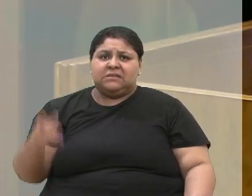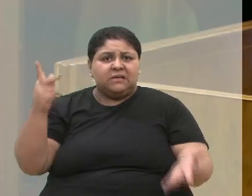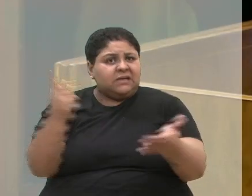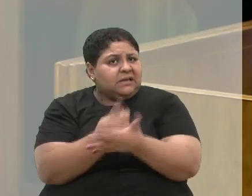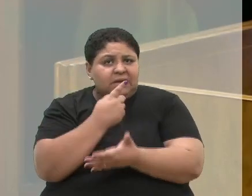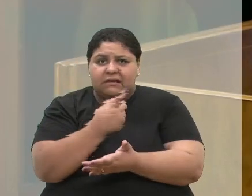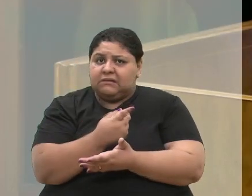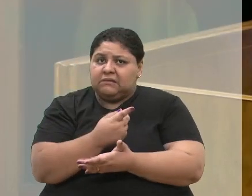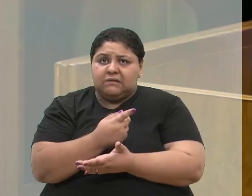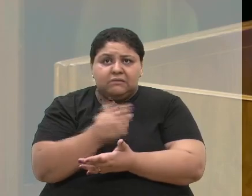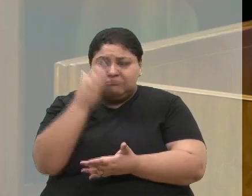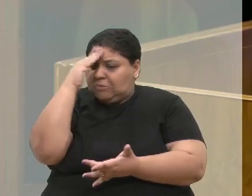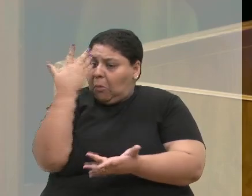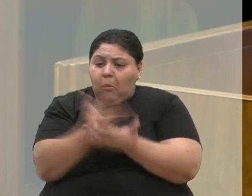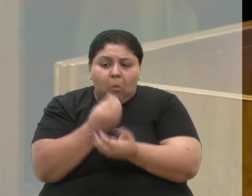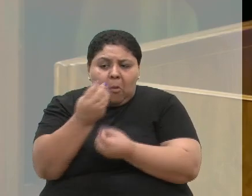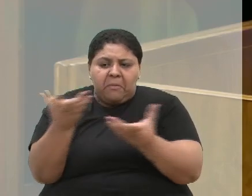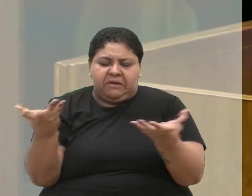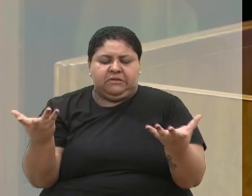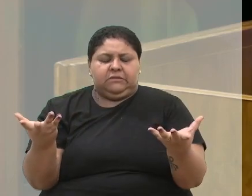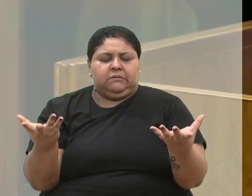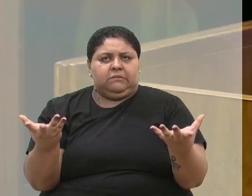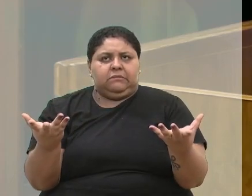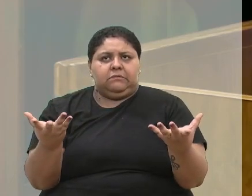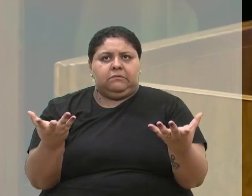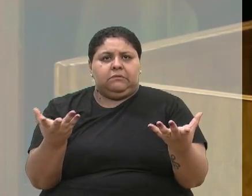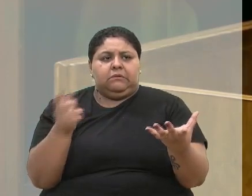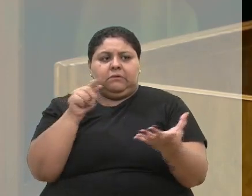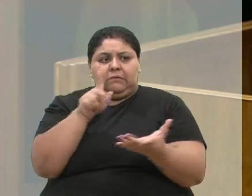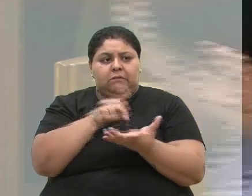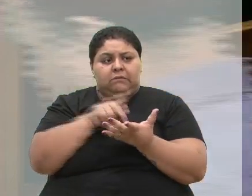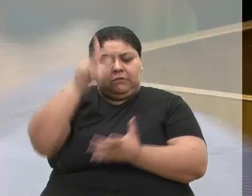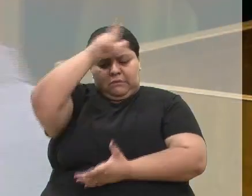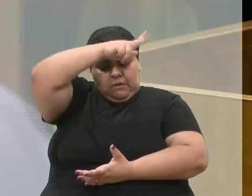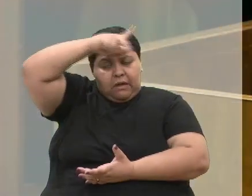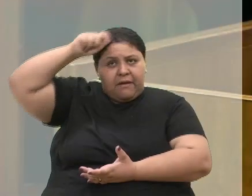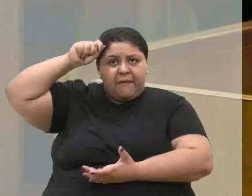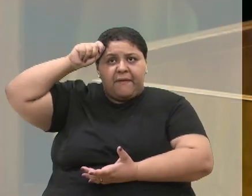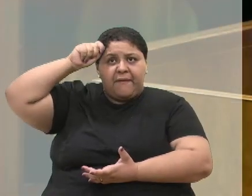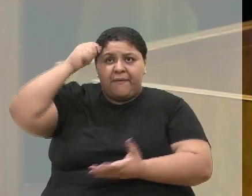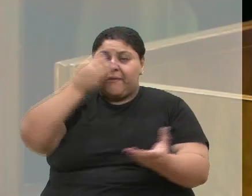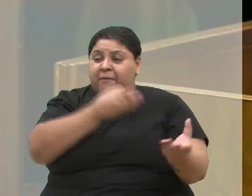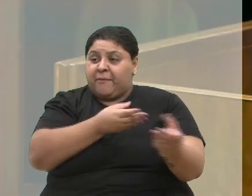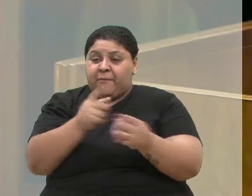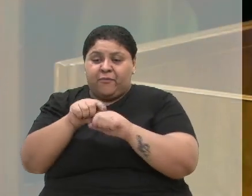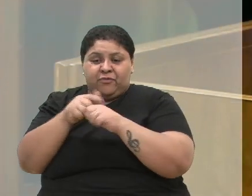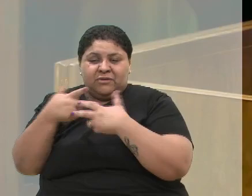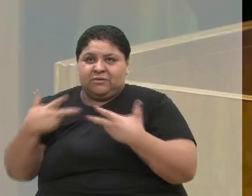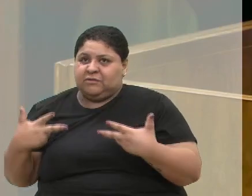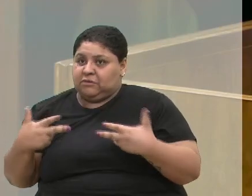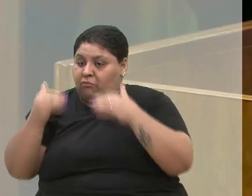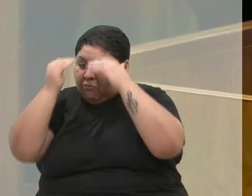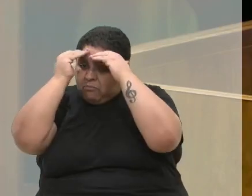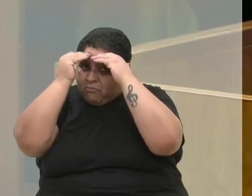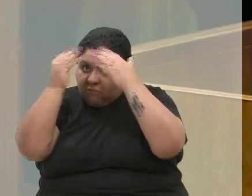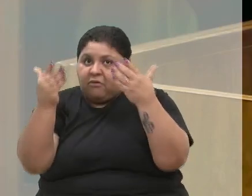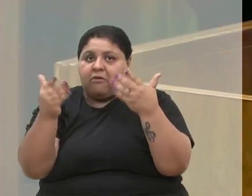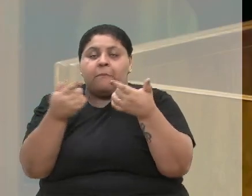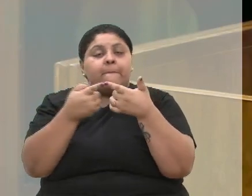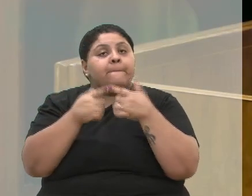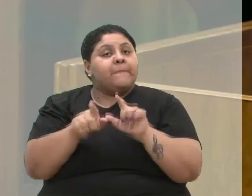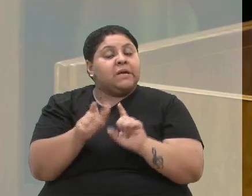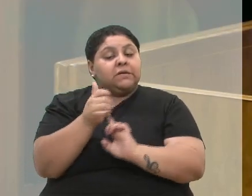inacreditável. Tá? Essa é a verdade. O prefeito, muitas coisas ele não tem culpa. Mas só